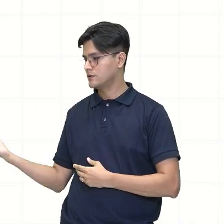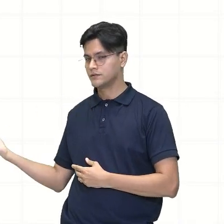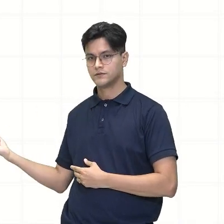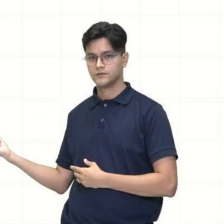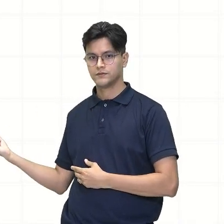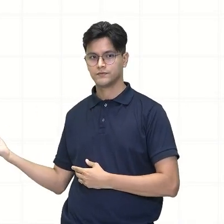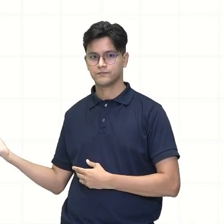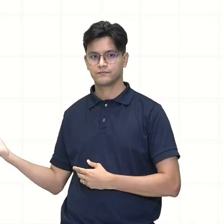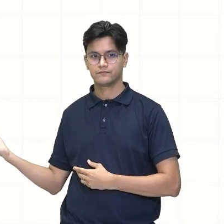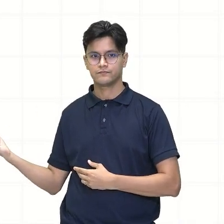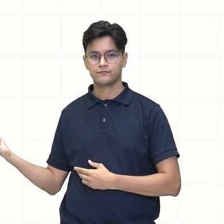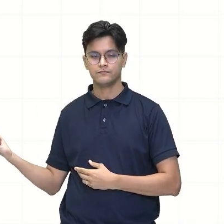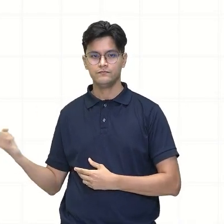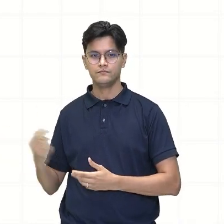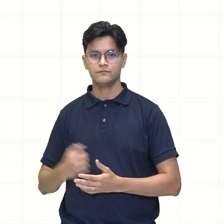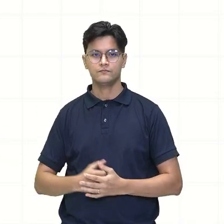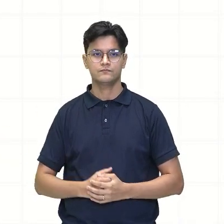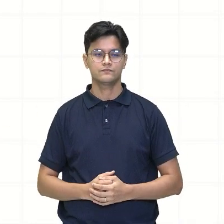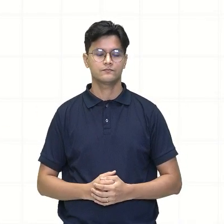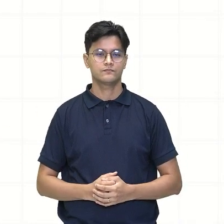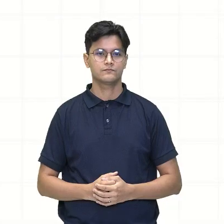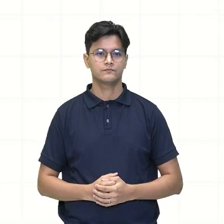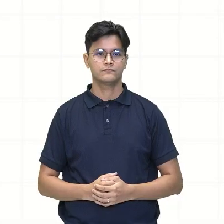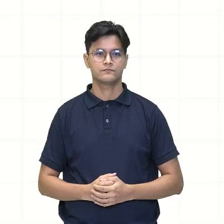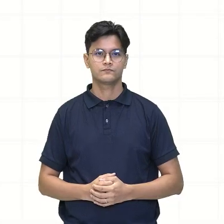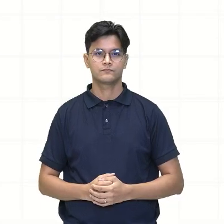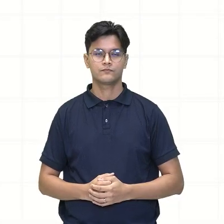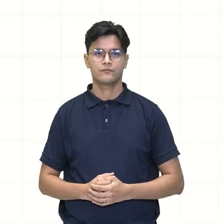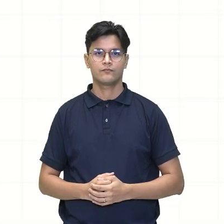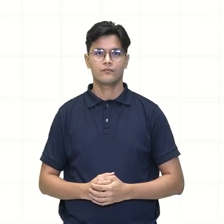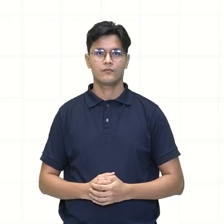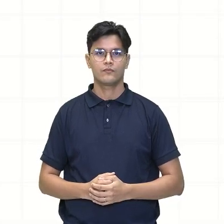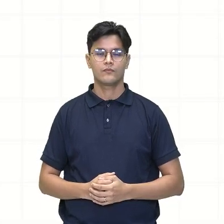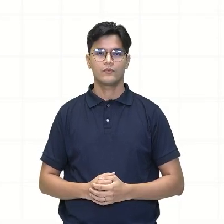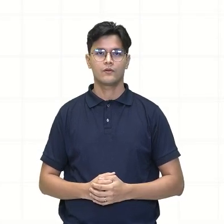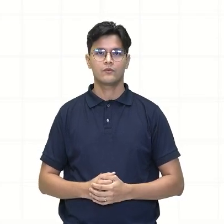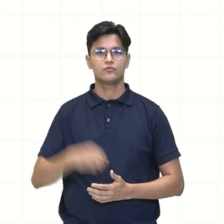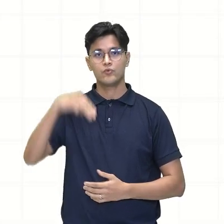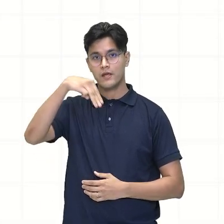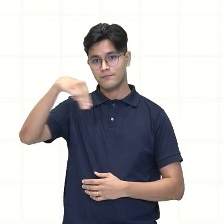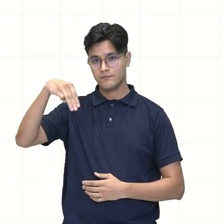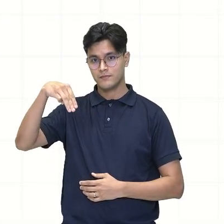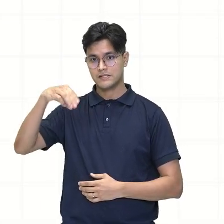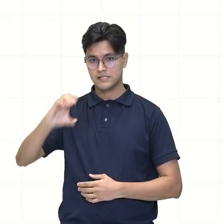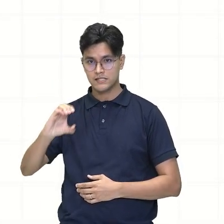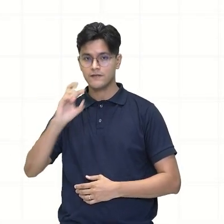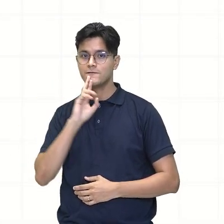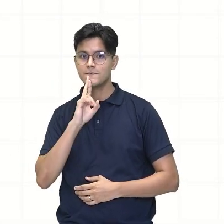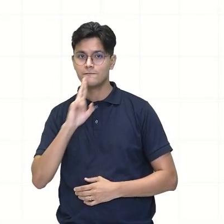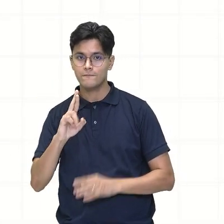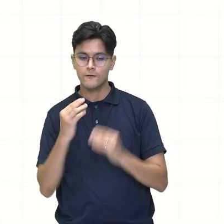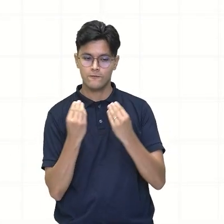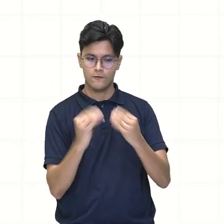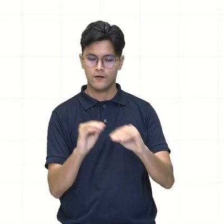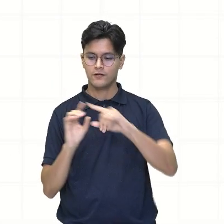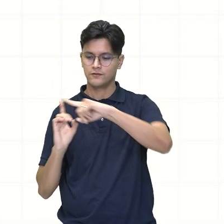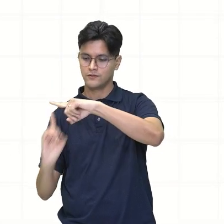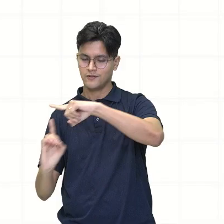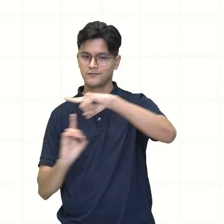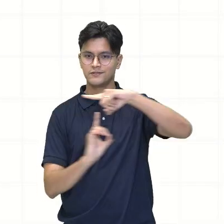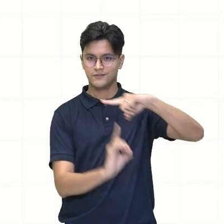esse MMC, eu vou colocar aqui como denominador. Ele vai ser o